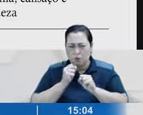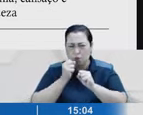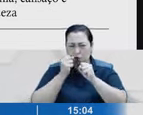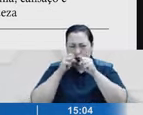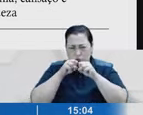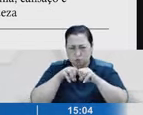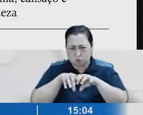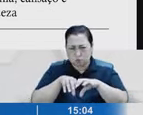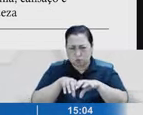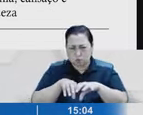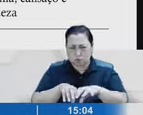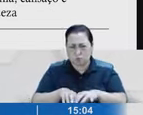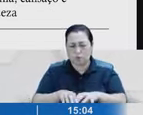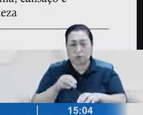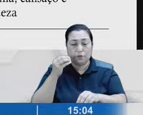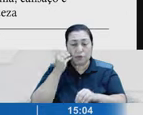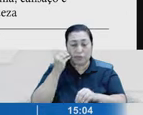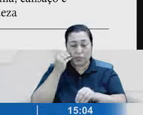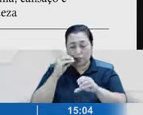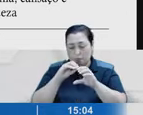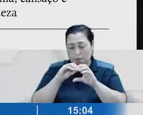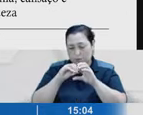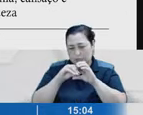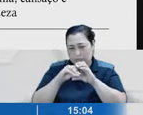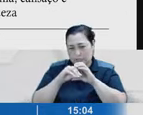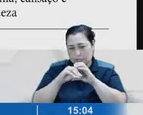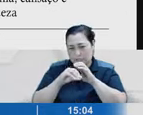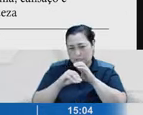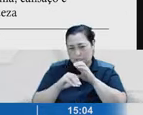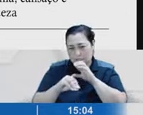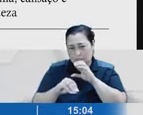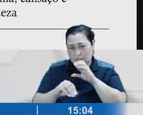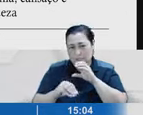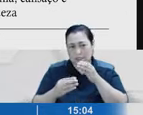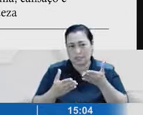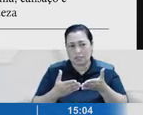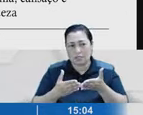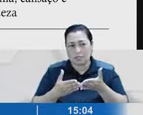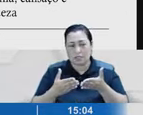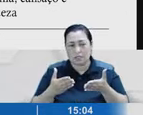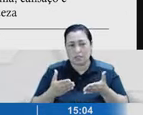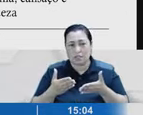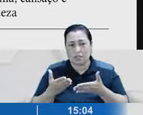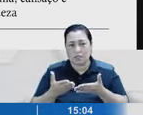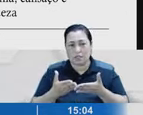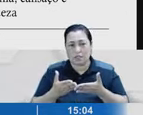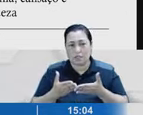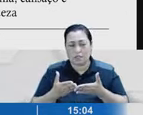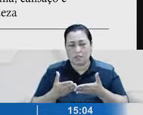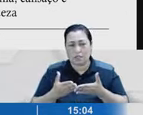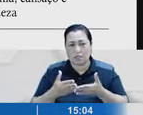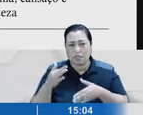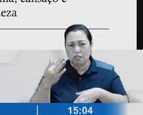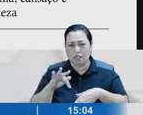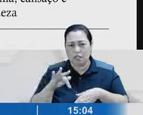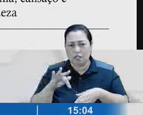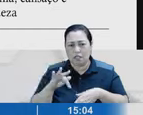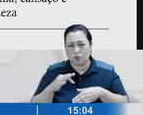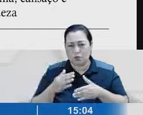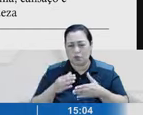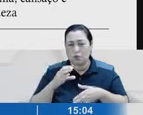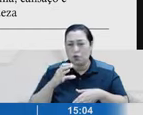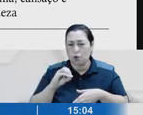fezes tentam passar aquele obstáculo, que é o câncer, e acabam, então, provocando a dor em cólica,